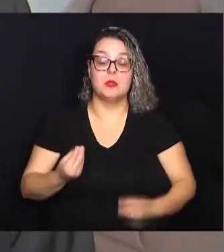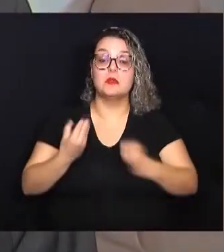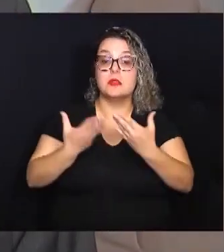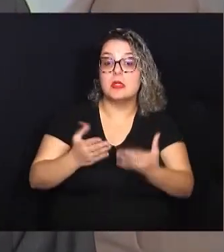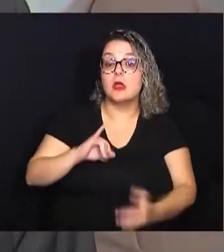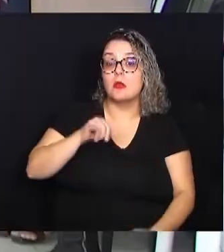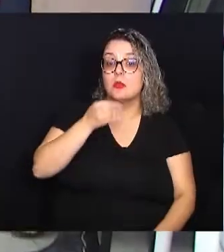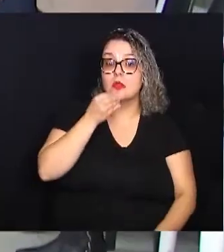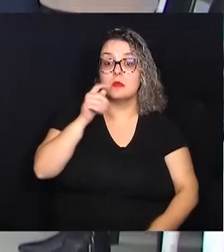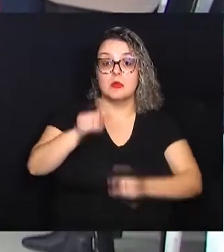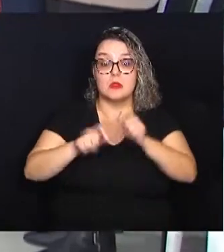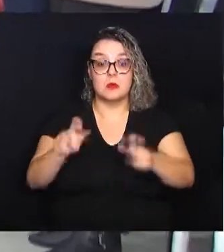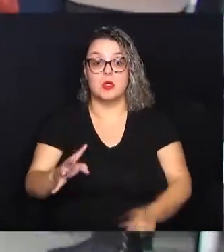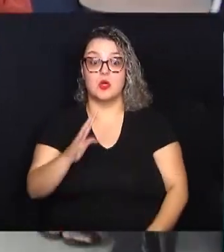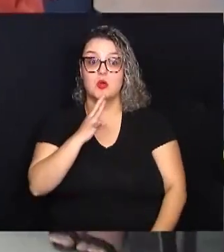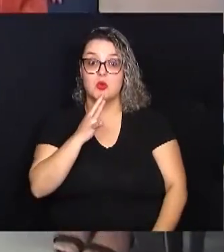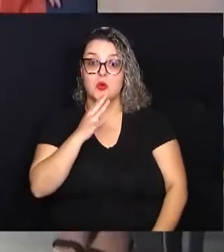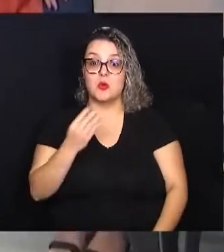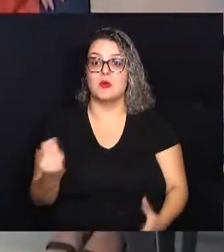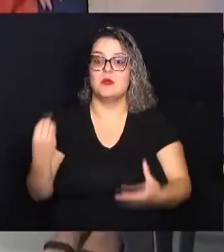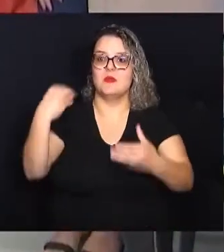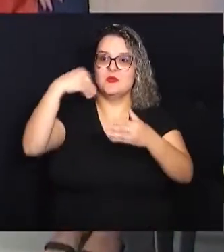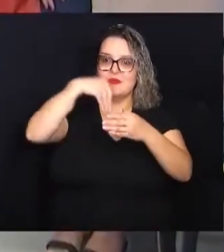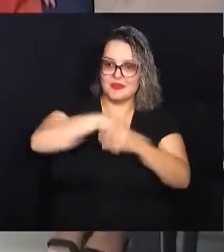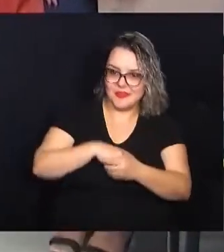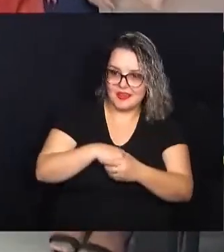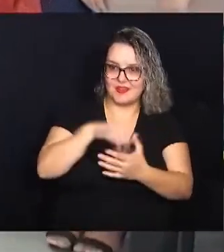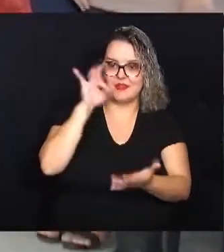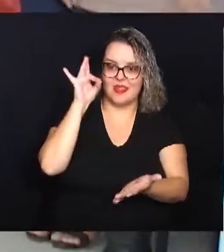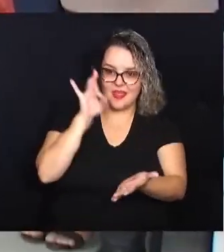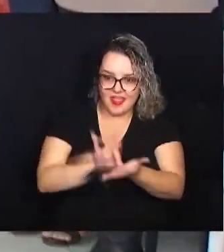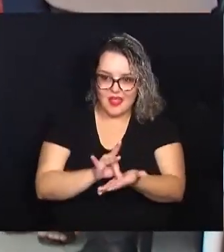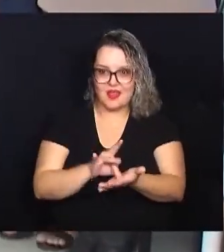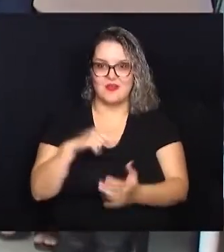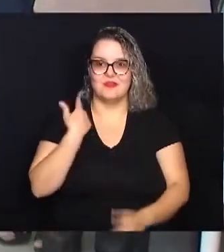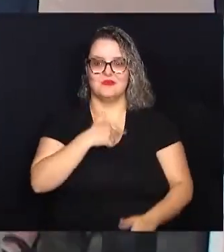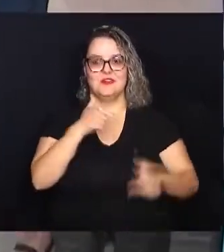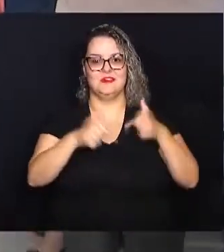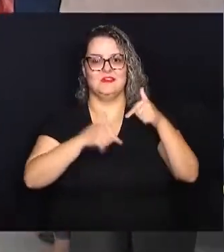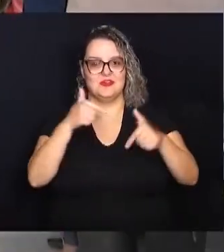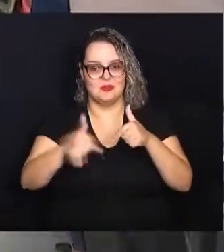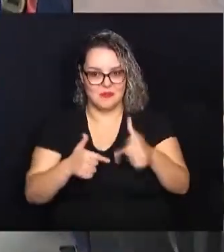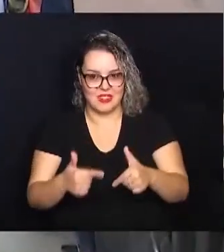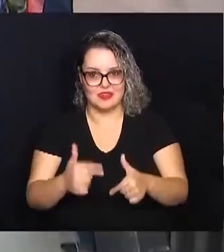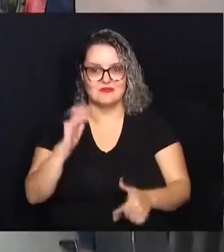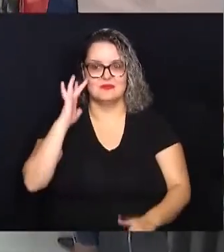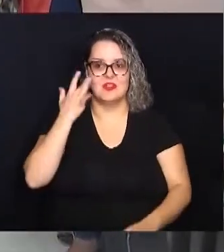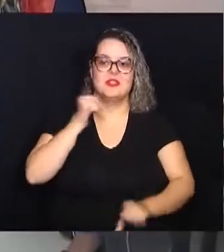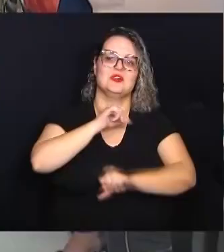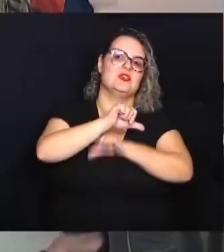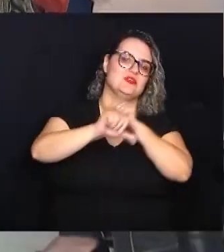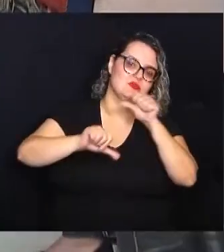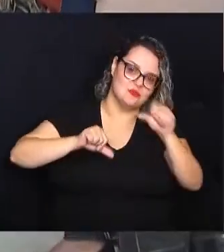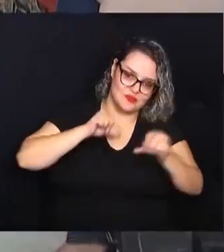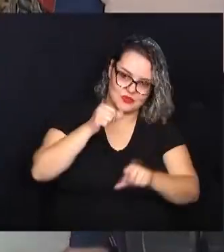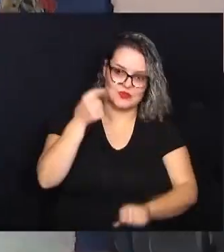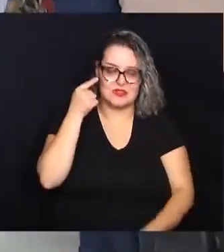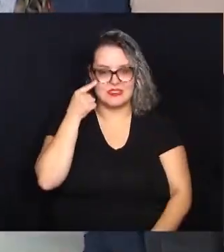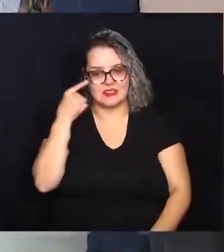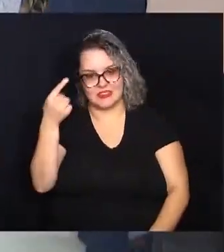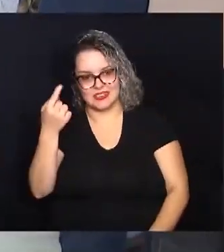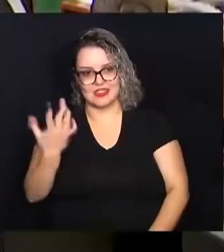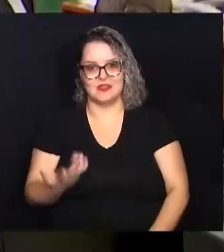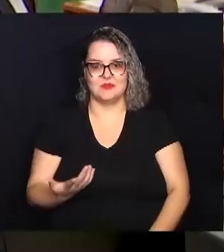pessoas conhecerem do lado de dentro, né, o nosso trabalho, eu acho que muda essa imagem. Um